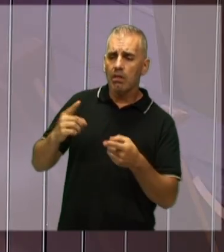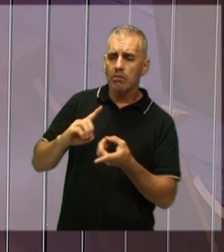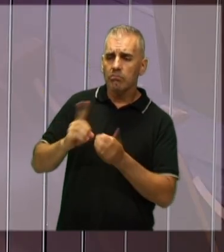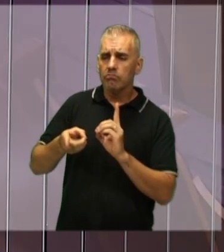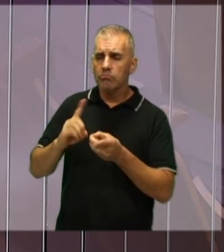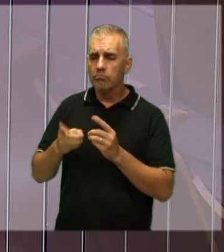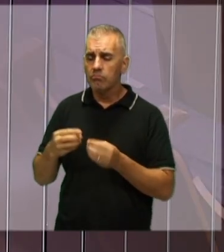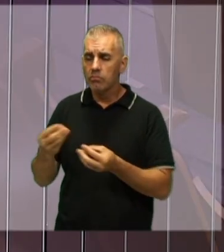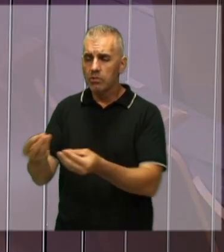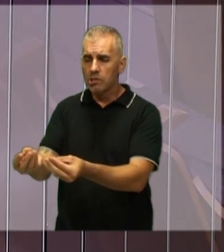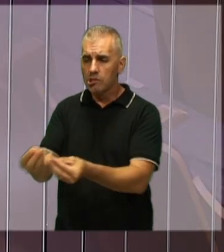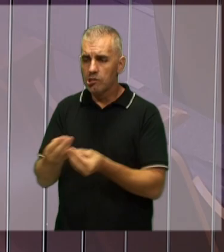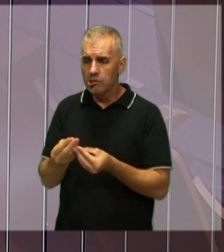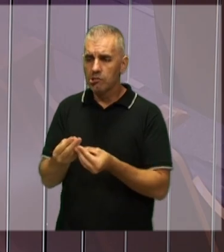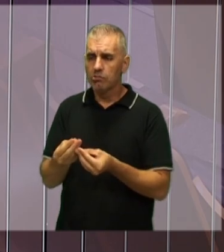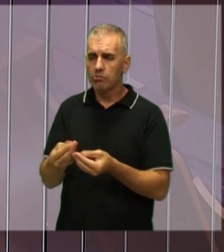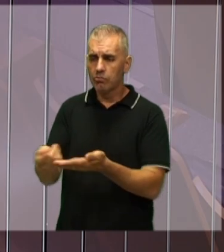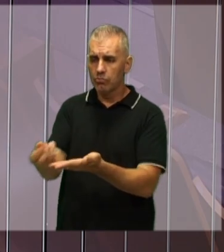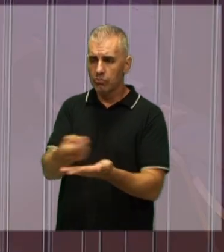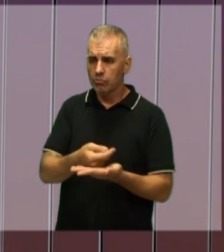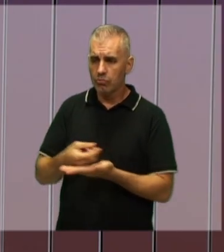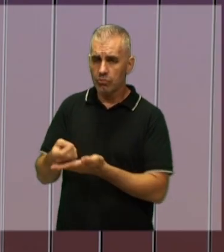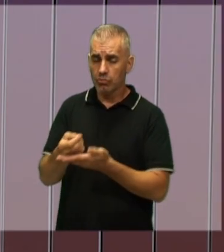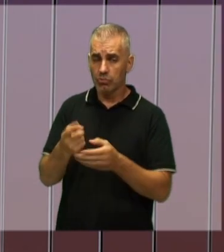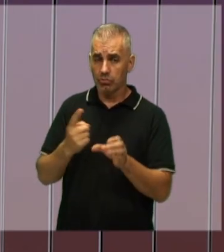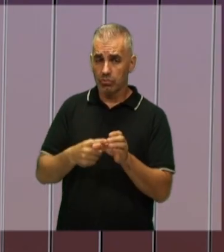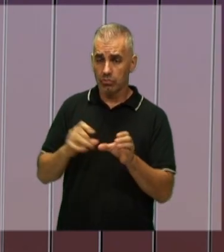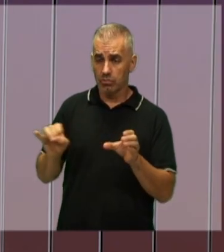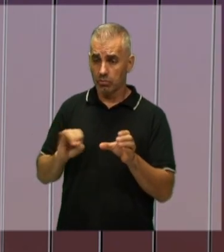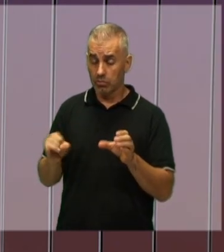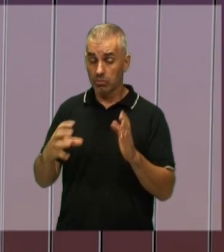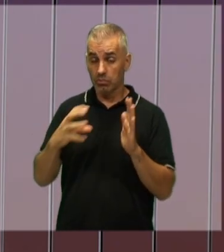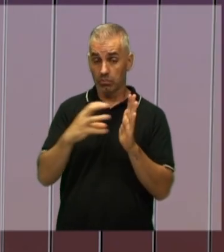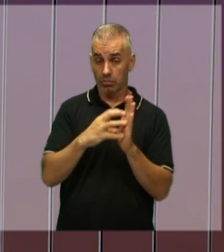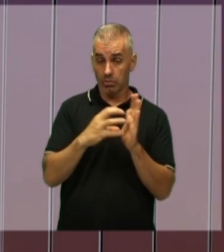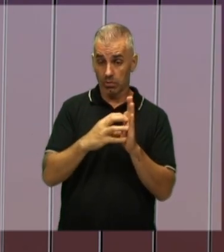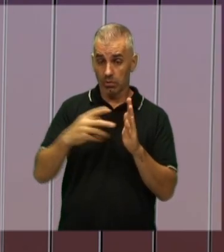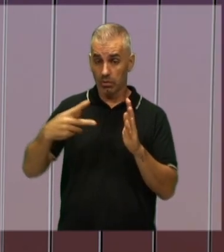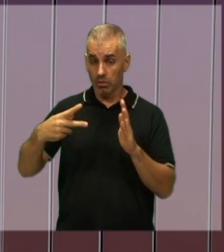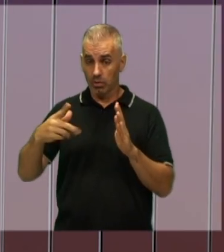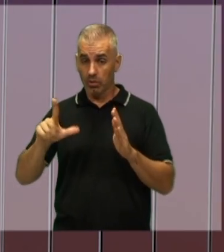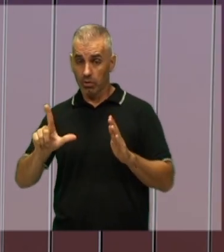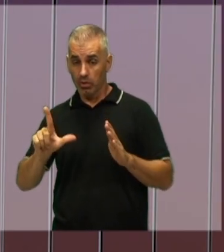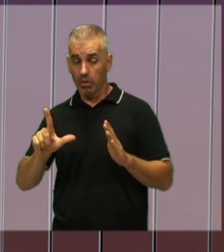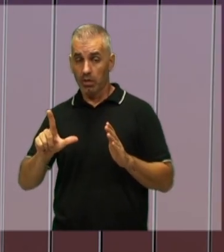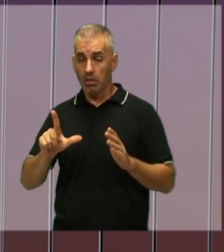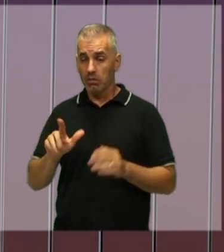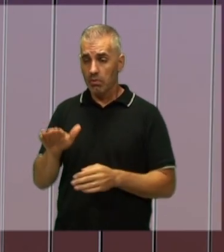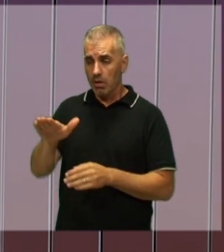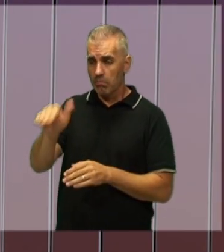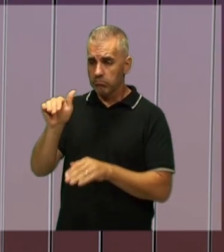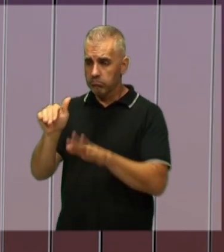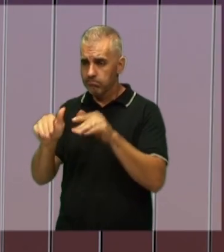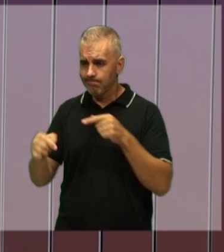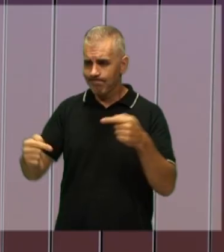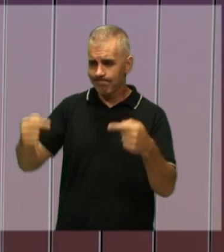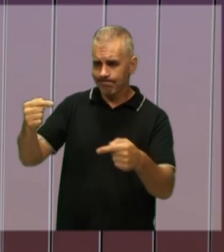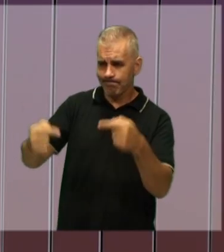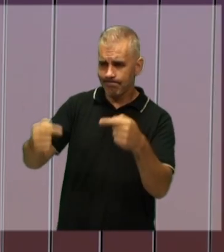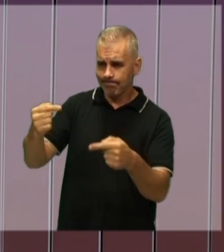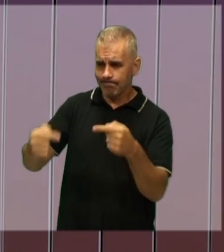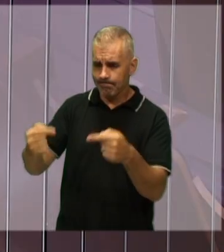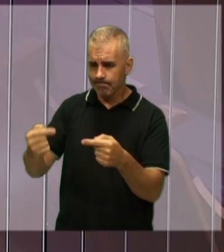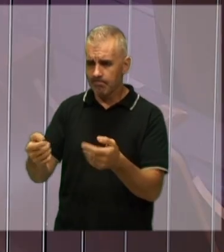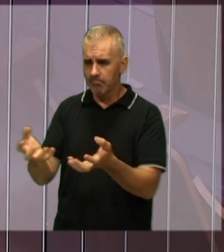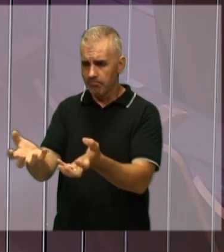para Itajaí? Porque da mesma forma que o senhor, por ser do mesmo partido, vai lá e busca essas emendas, briga,